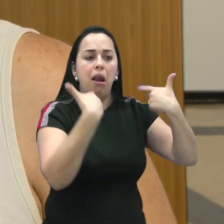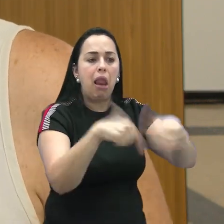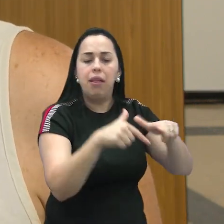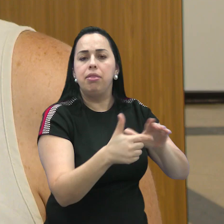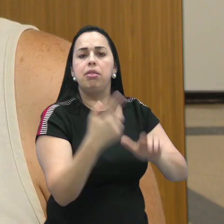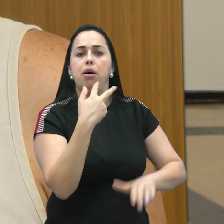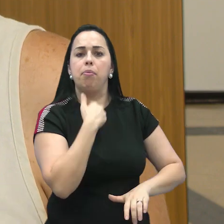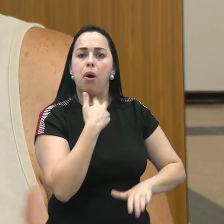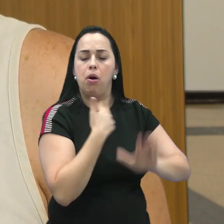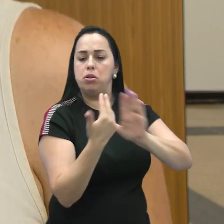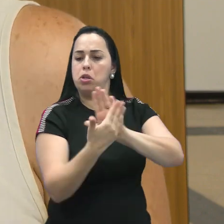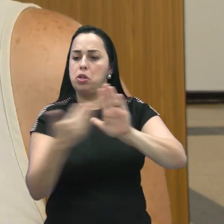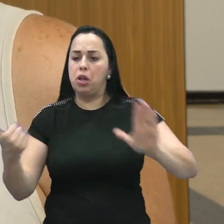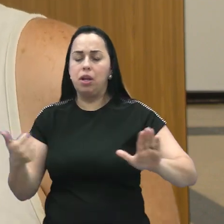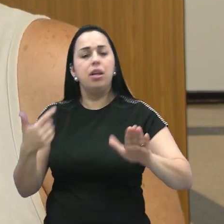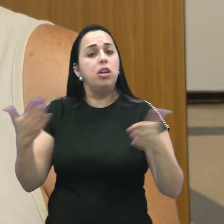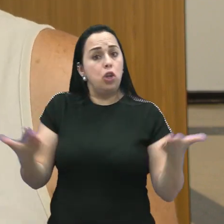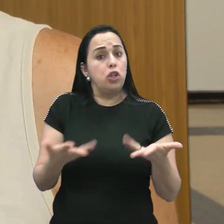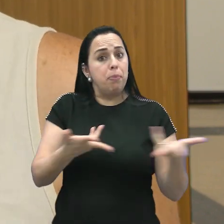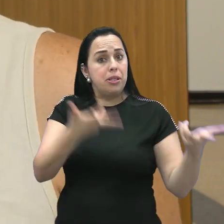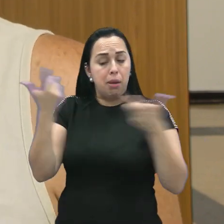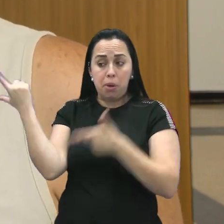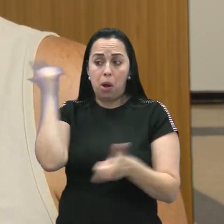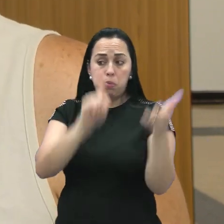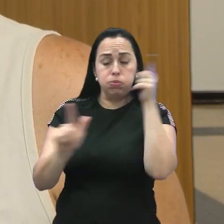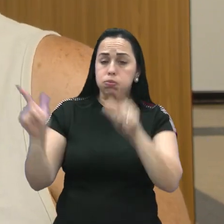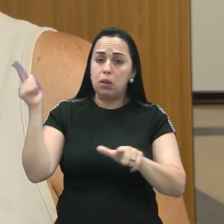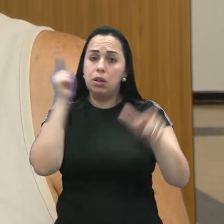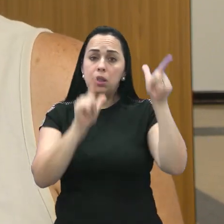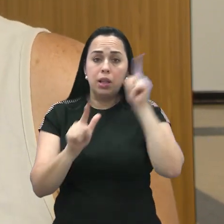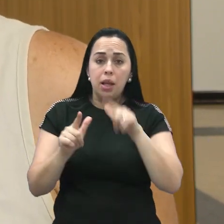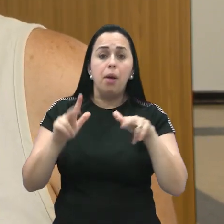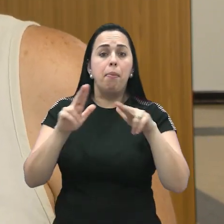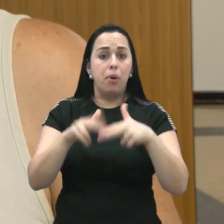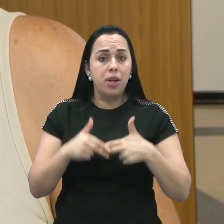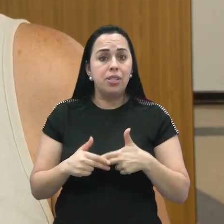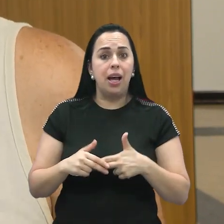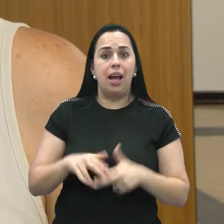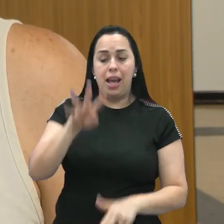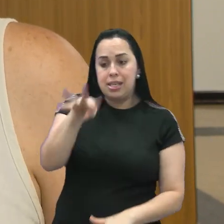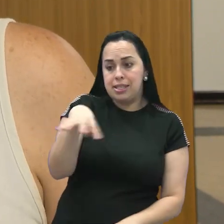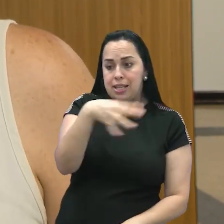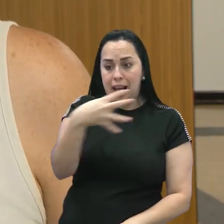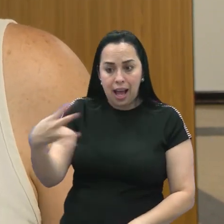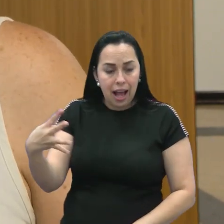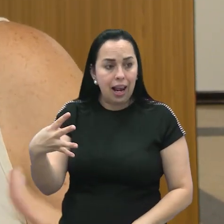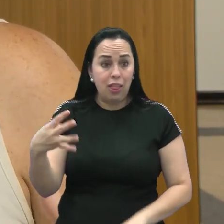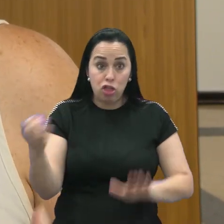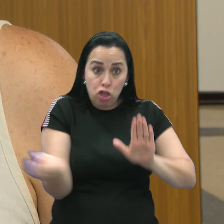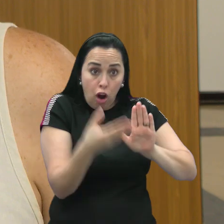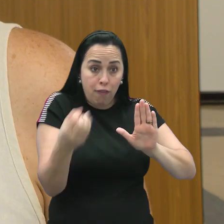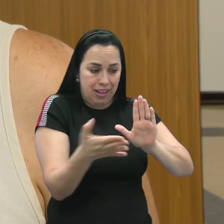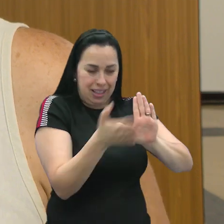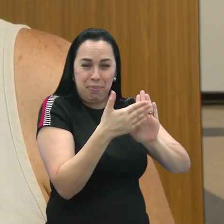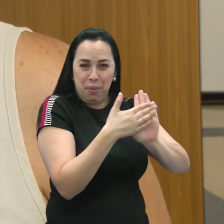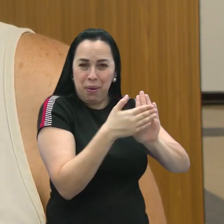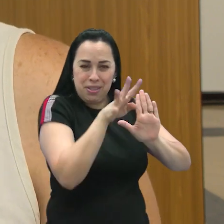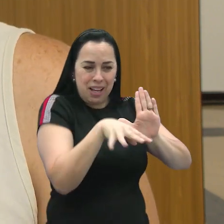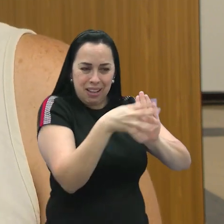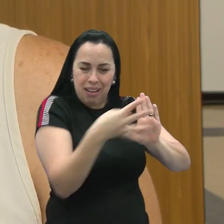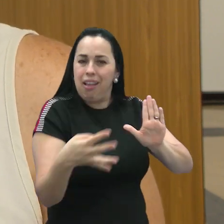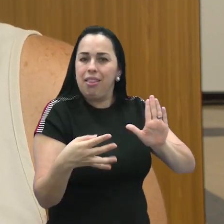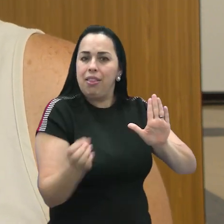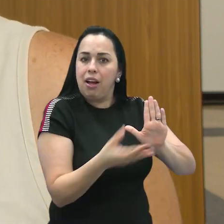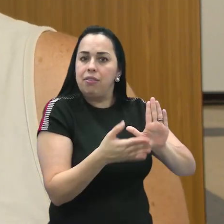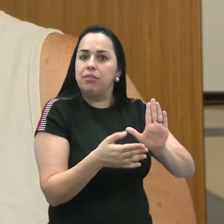foi tensão. E hoje a gente viu o ganho. Então, eu acredito que essa nova escala que está sendo proposta, também vai